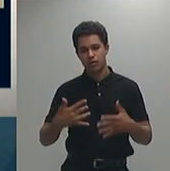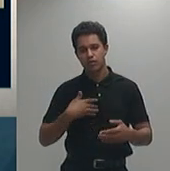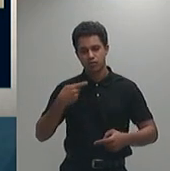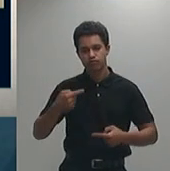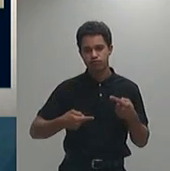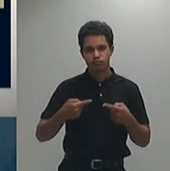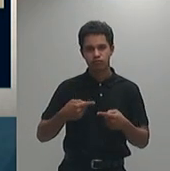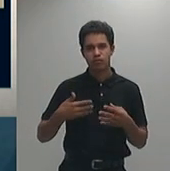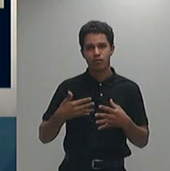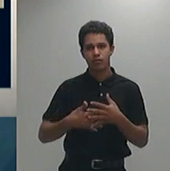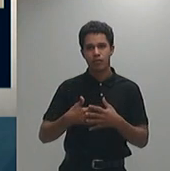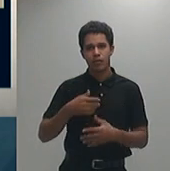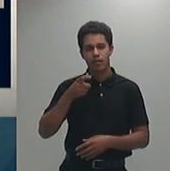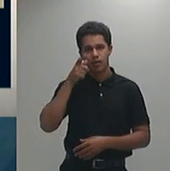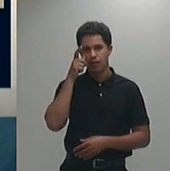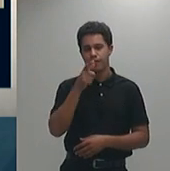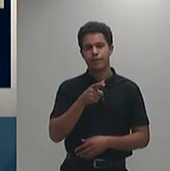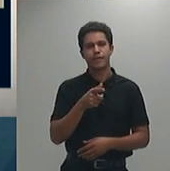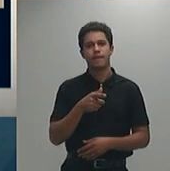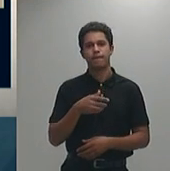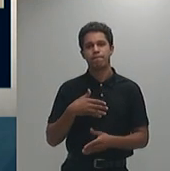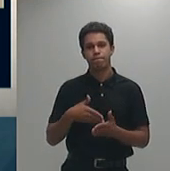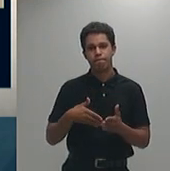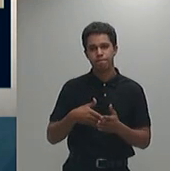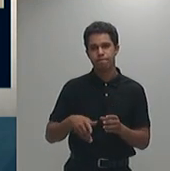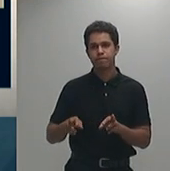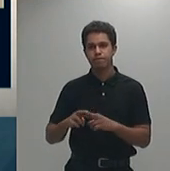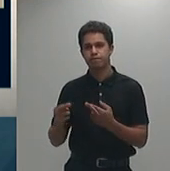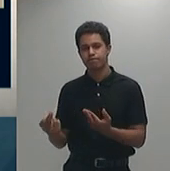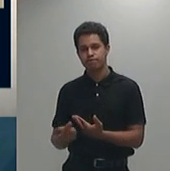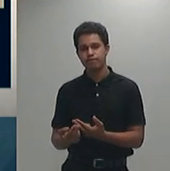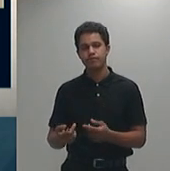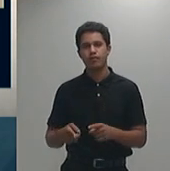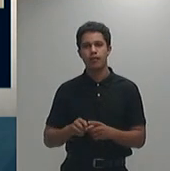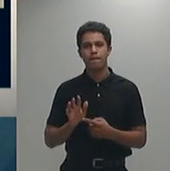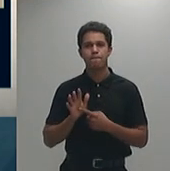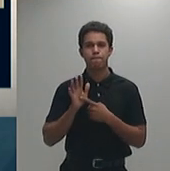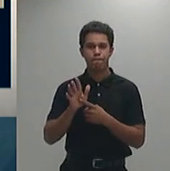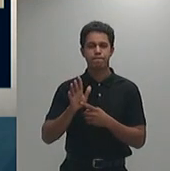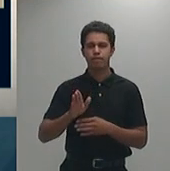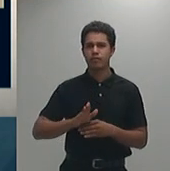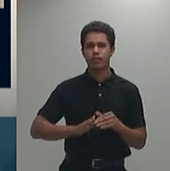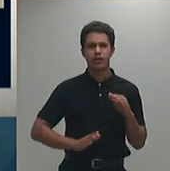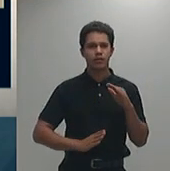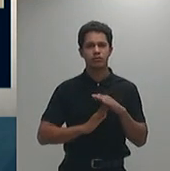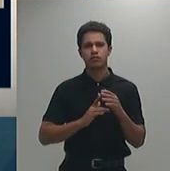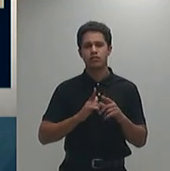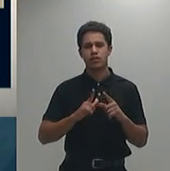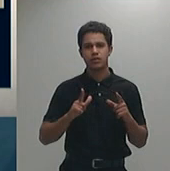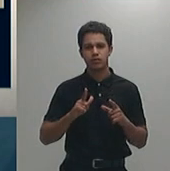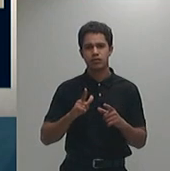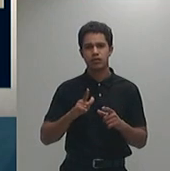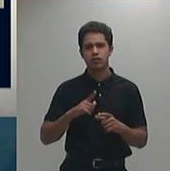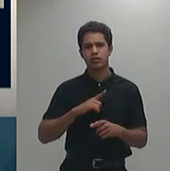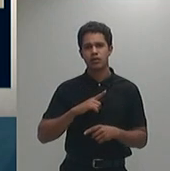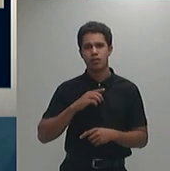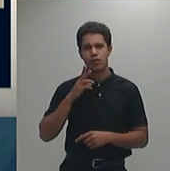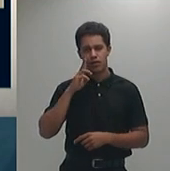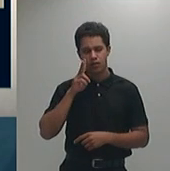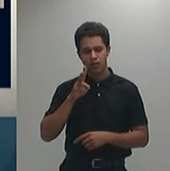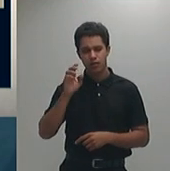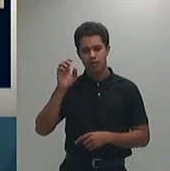interferir na deliberação assemblear no caso de esmalte possível mostra-se absolutamente insubsistente pois como visto o BNDS acionista